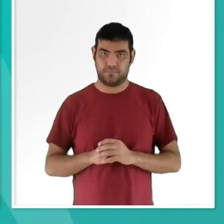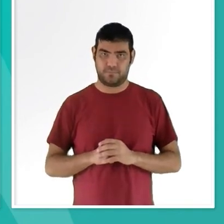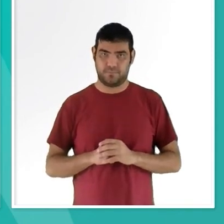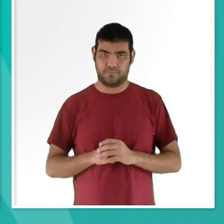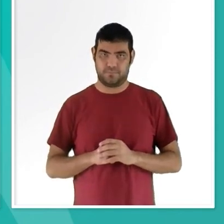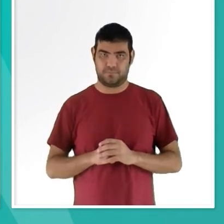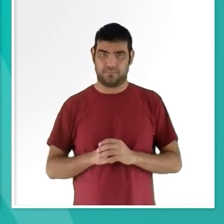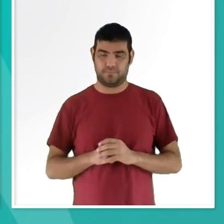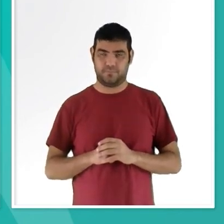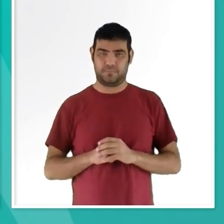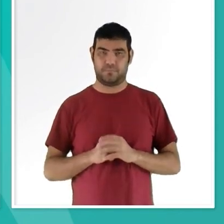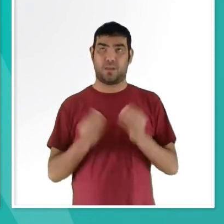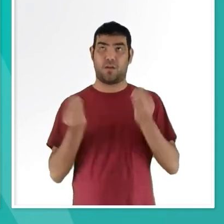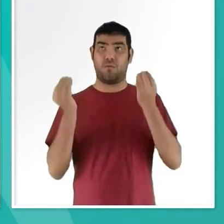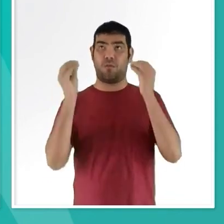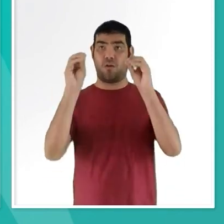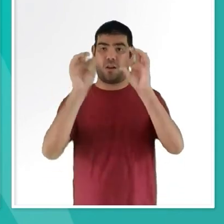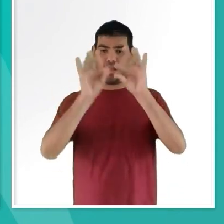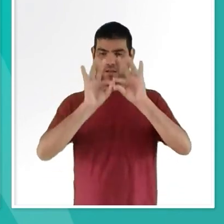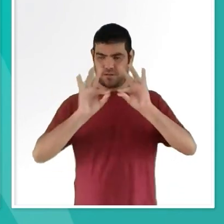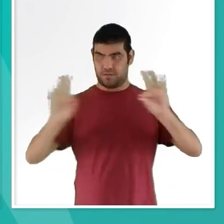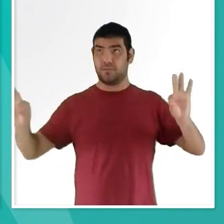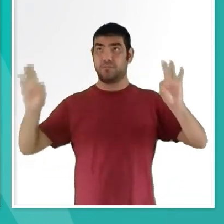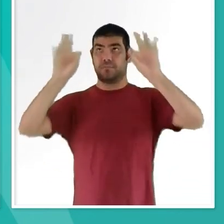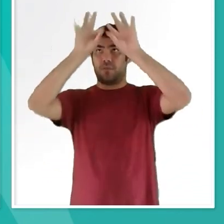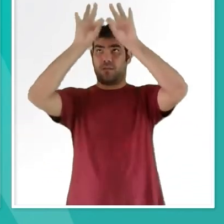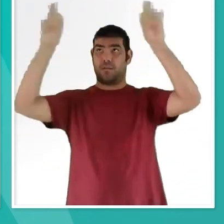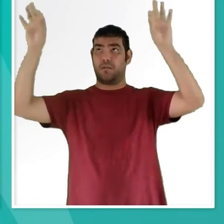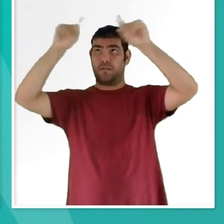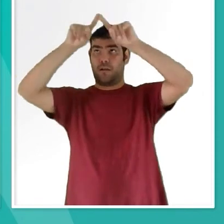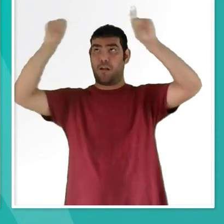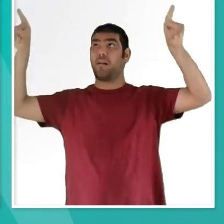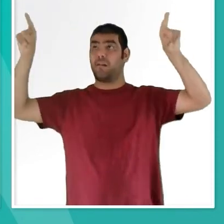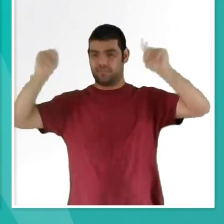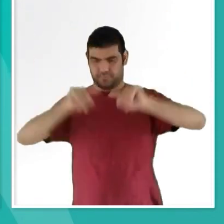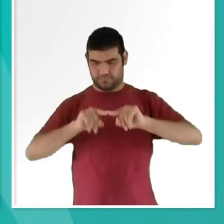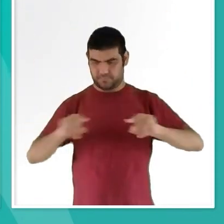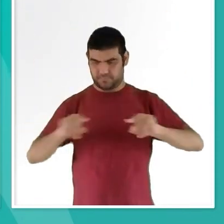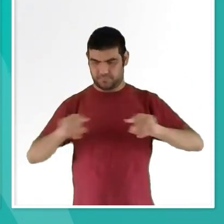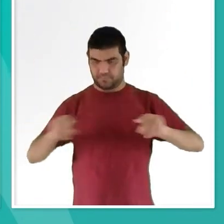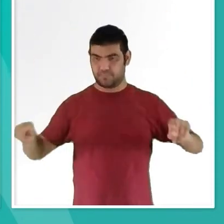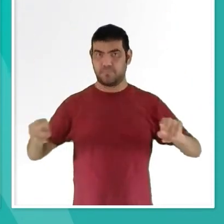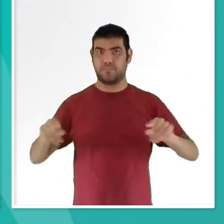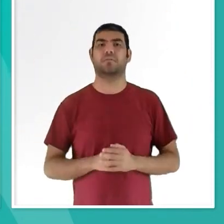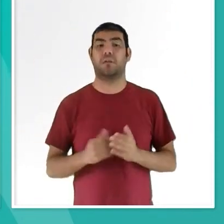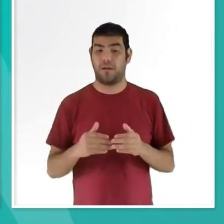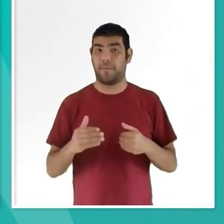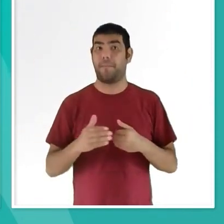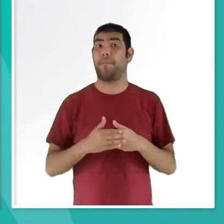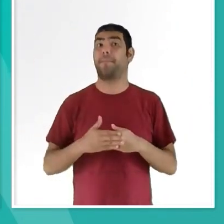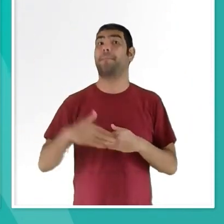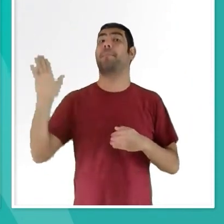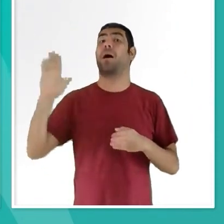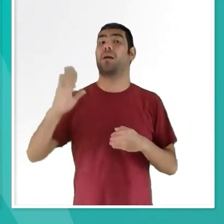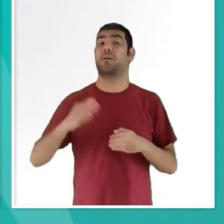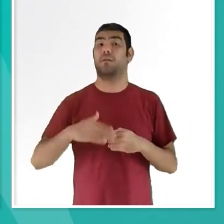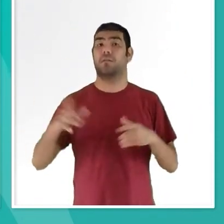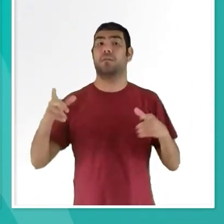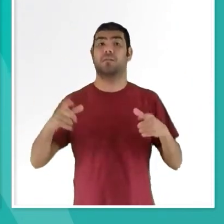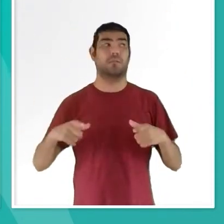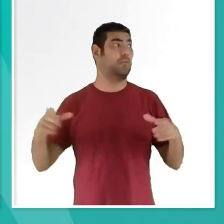as linhas laterais, ó, que fica de um lado e do outro, são as linhas maiores. Então, essas linhas